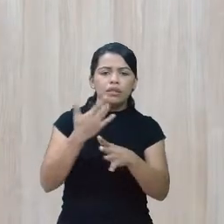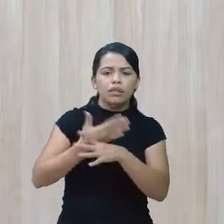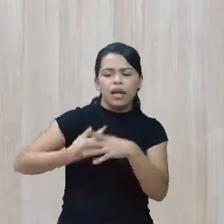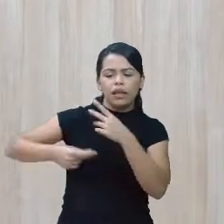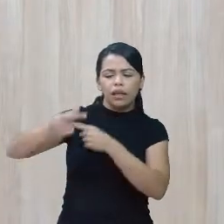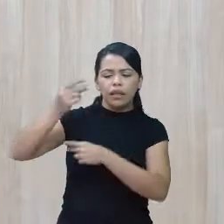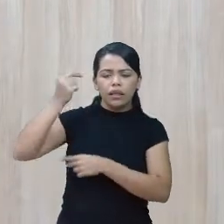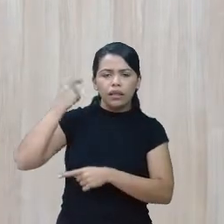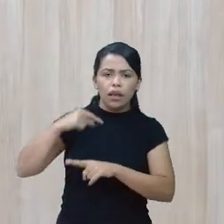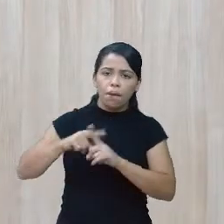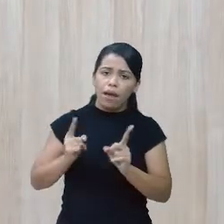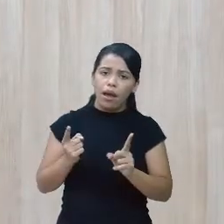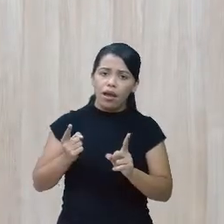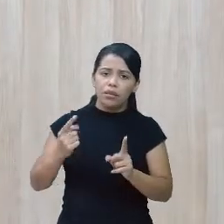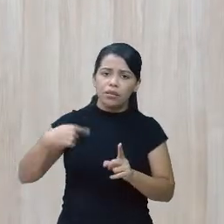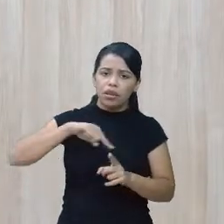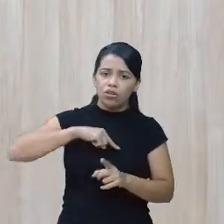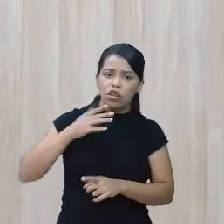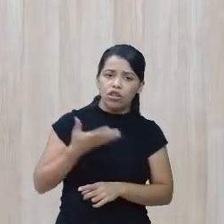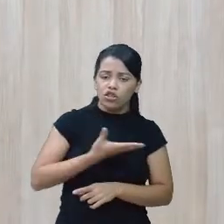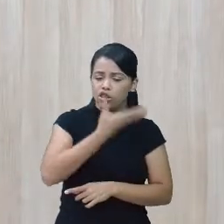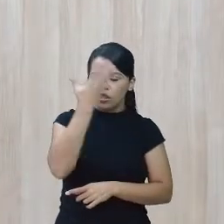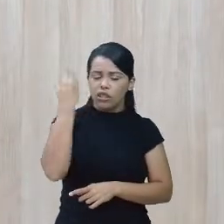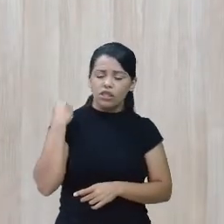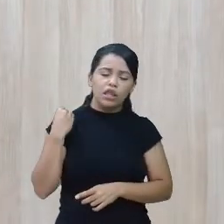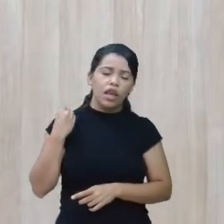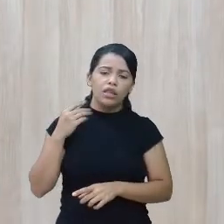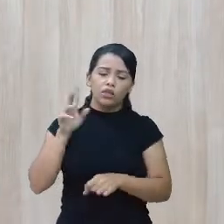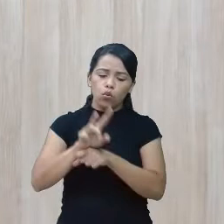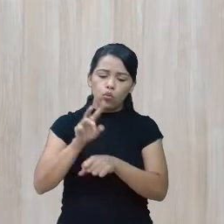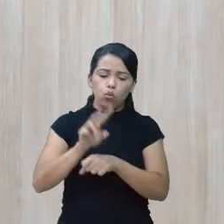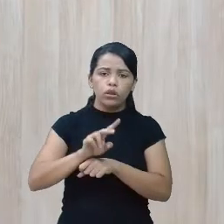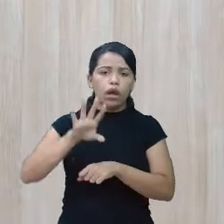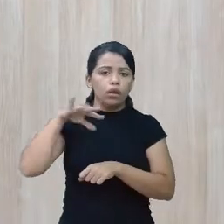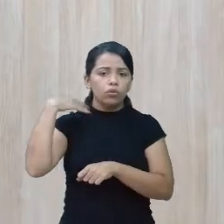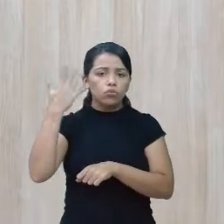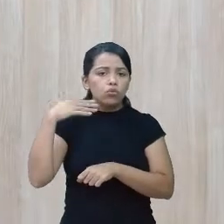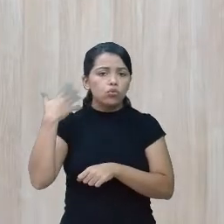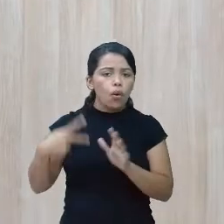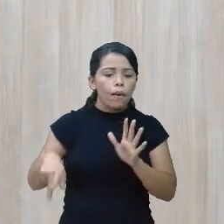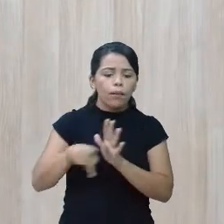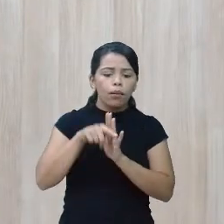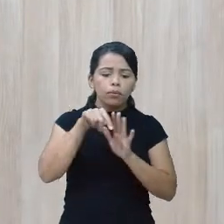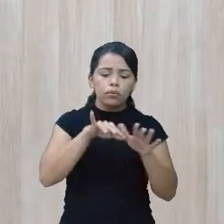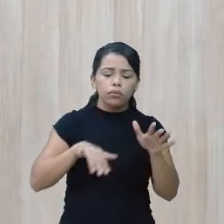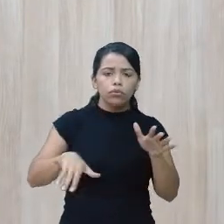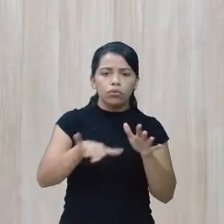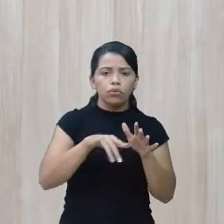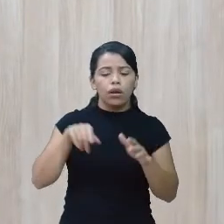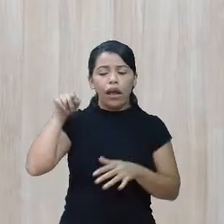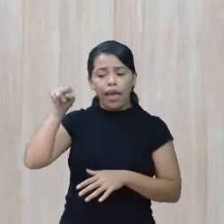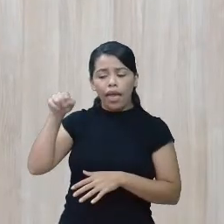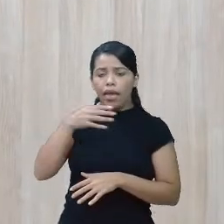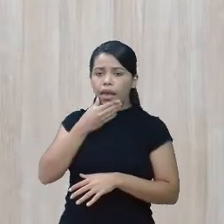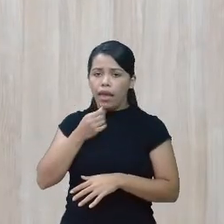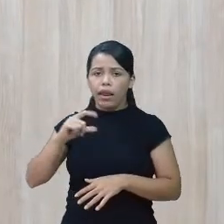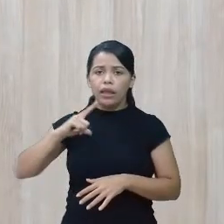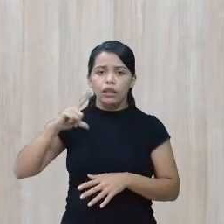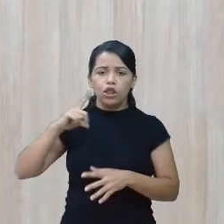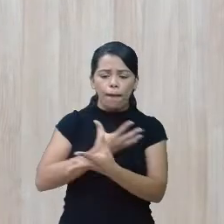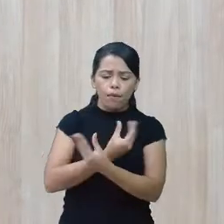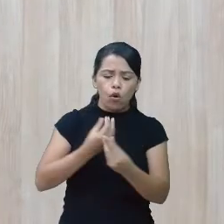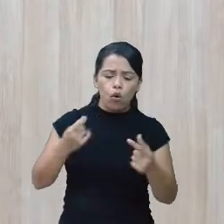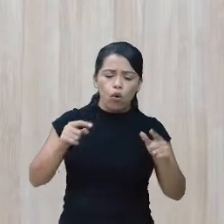gente, às vezes, esquece de preservar as sonoridades. Né? E ele tinha vários projetos, inclusive, sobre isso.